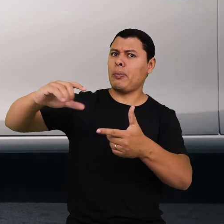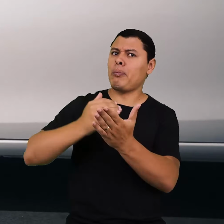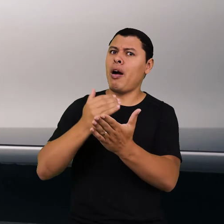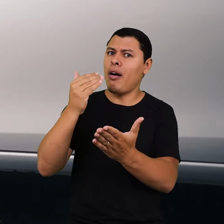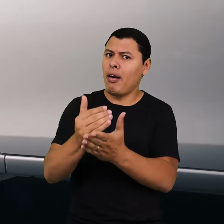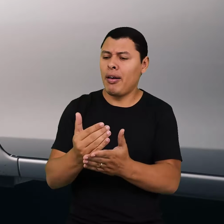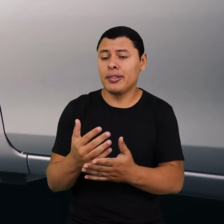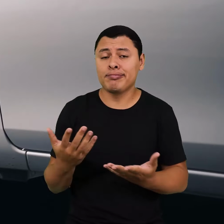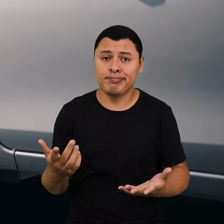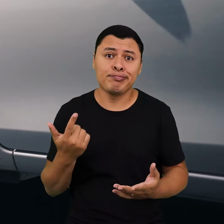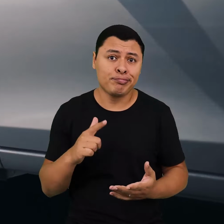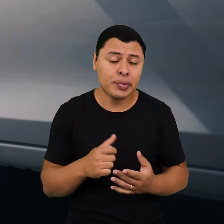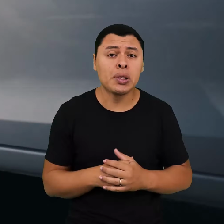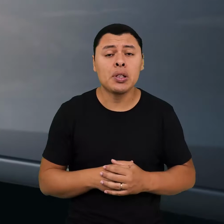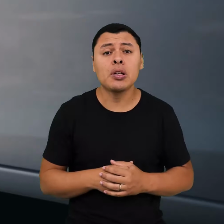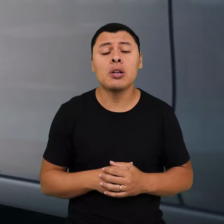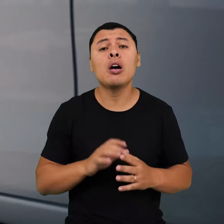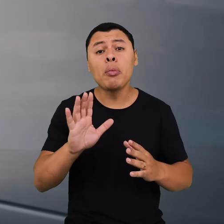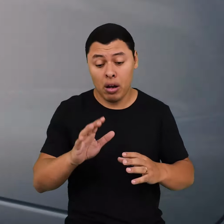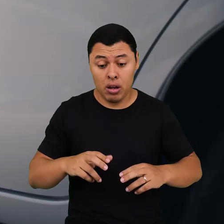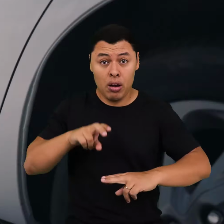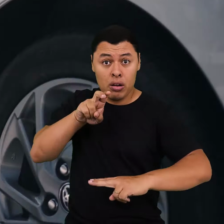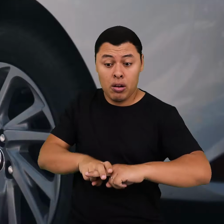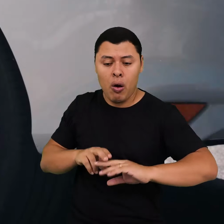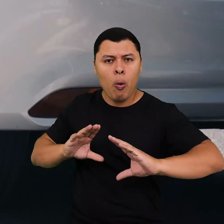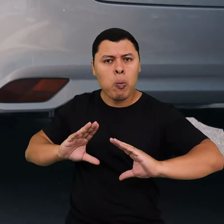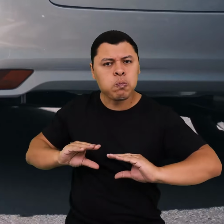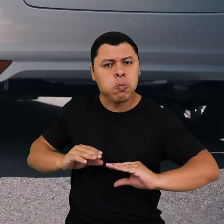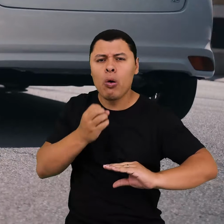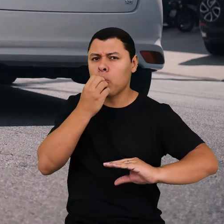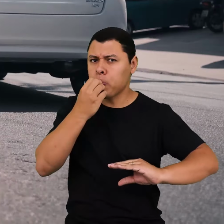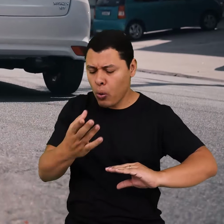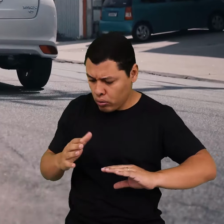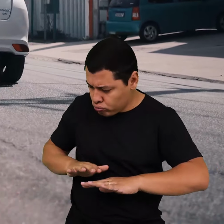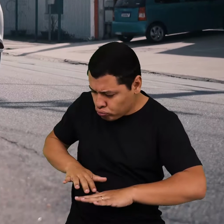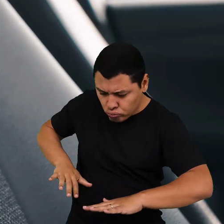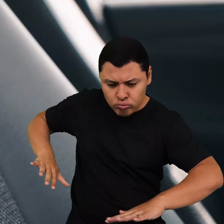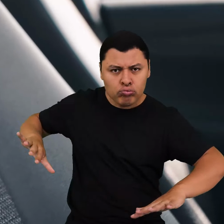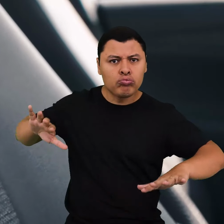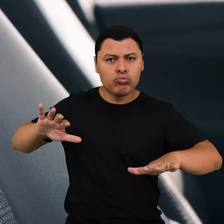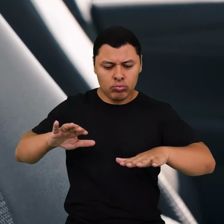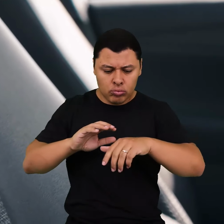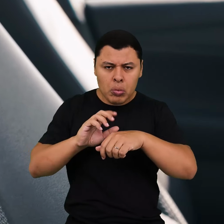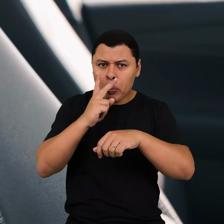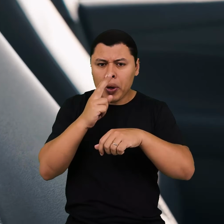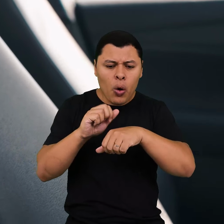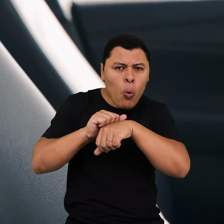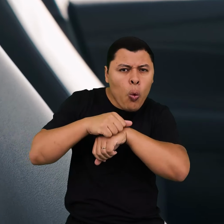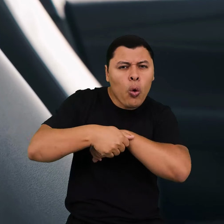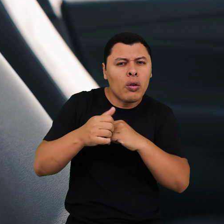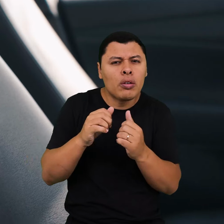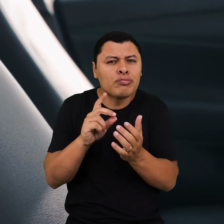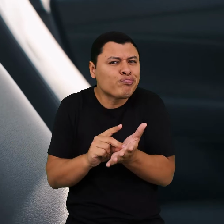fariam diferença. Ao mesmo tempo, forração dos bancos muito caprichada, né? Esse tecido combinado com esse material sintético simulando